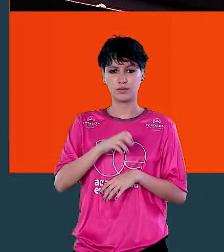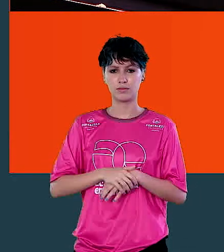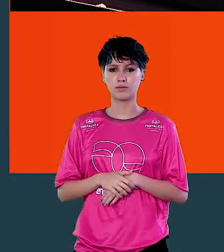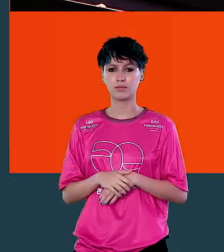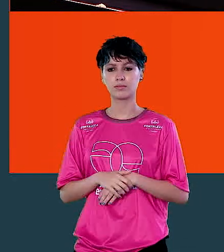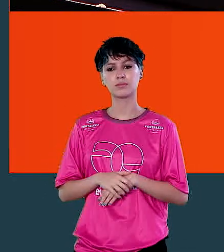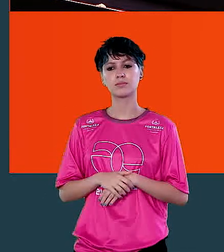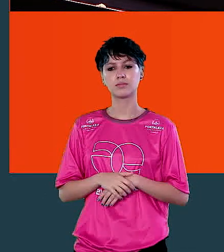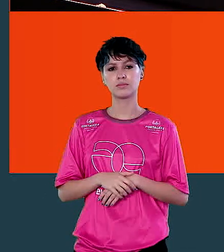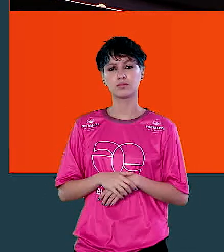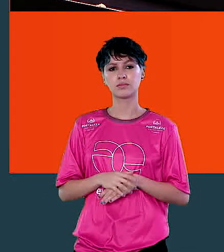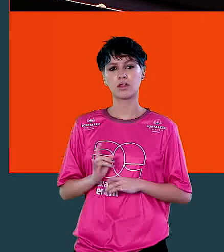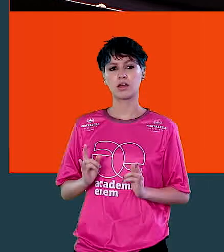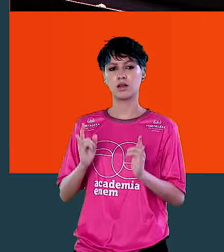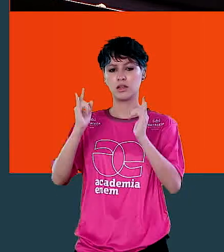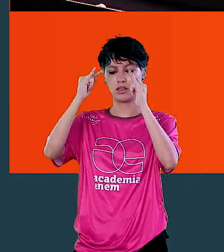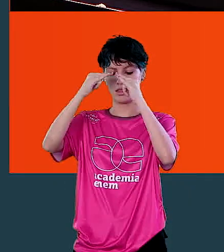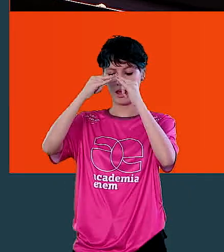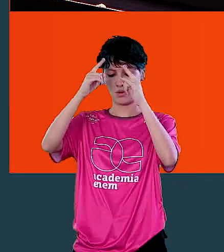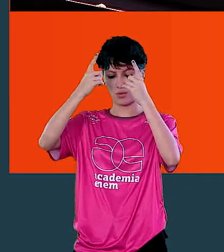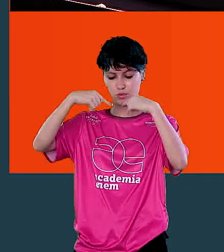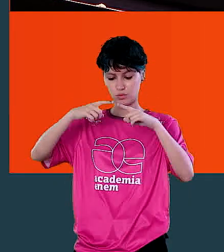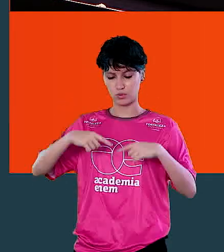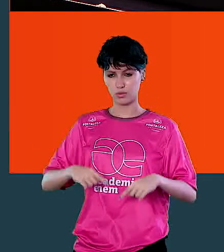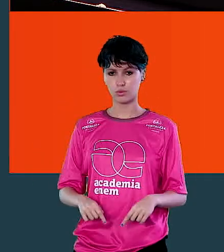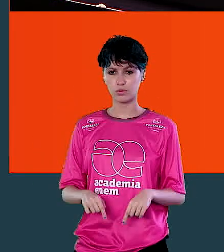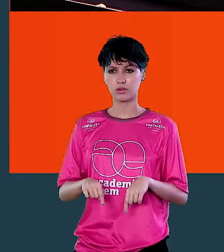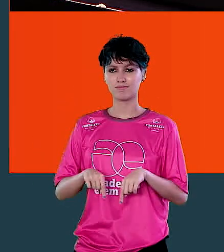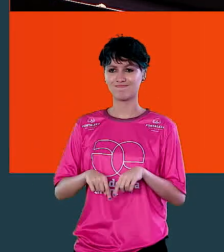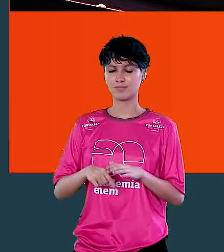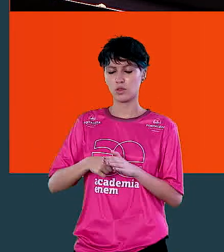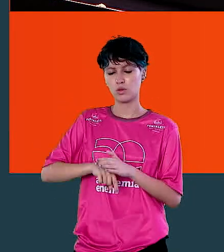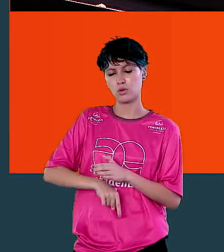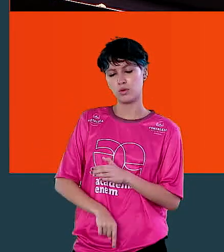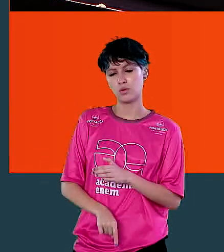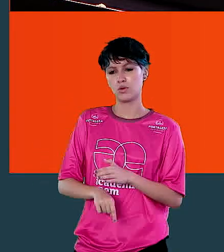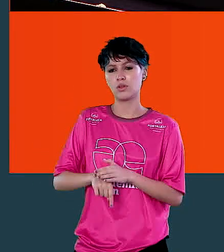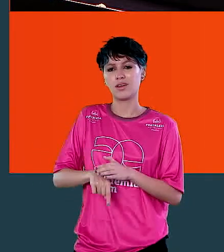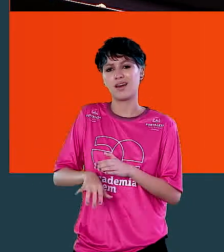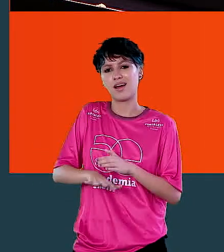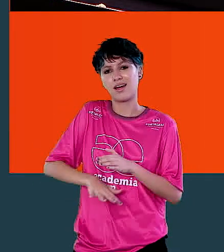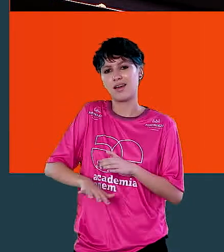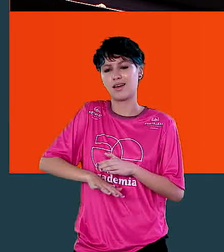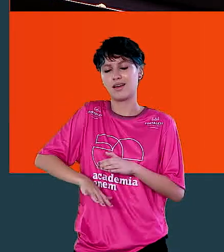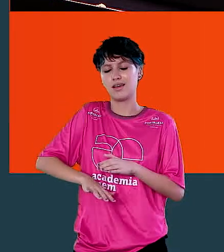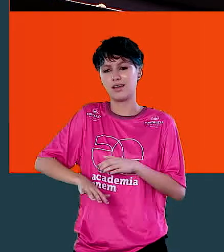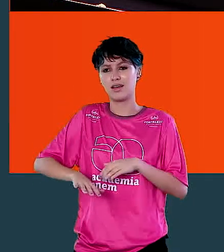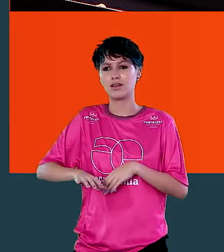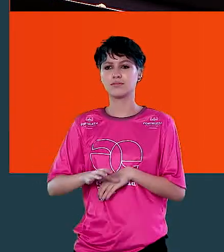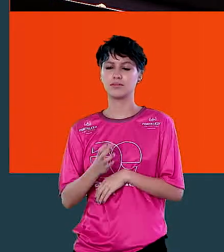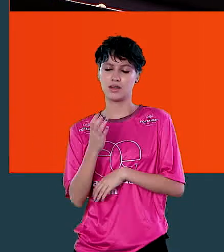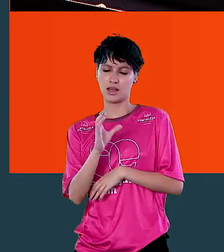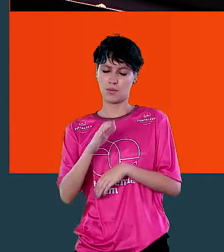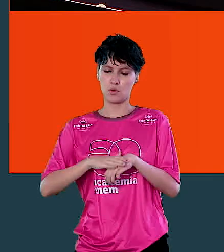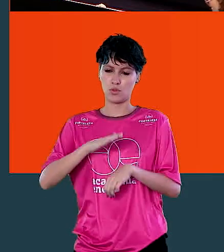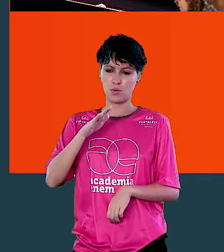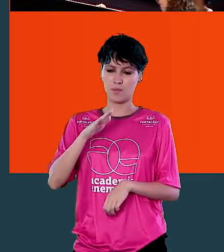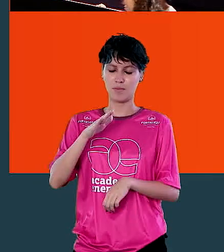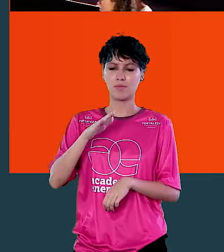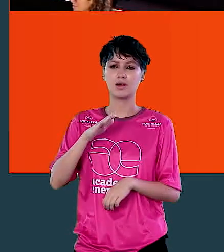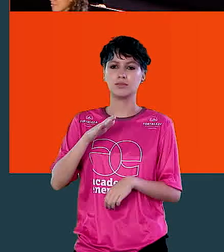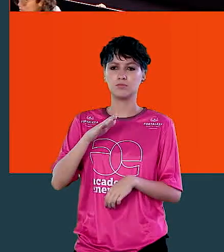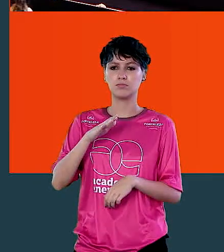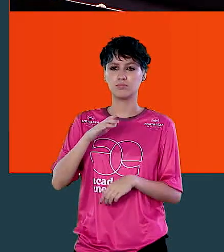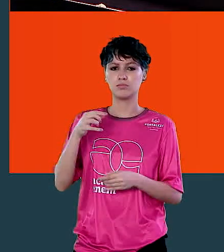Quanto mais para baixo eu vou na torre de fracionamento, eu estou aumentando o número de carbonos por molécula. Gasolina